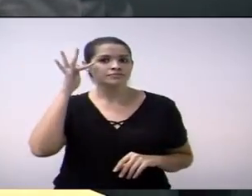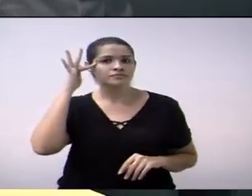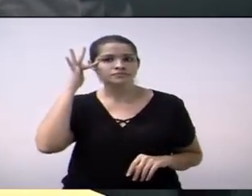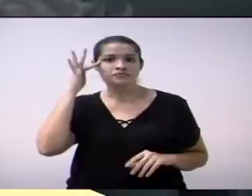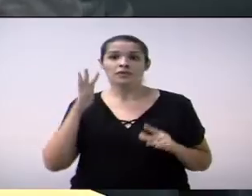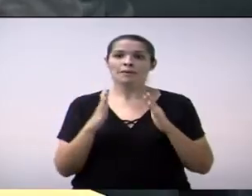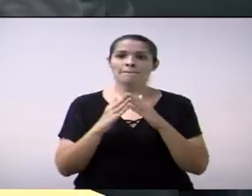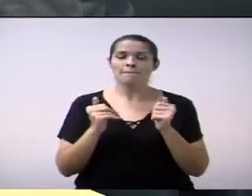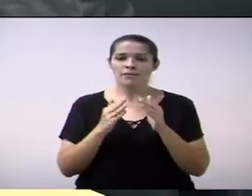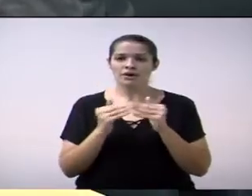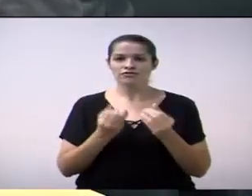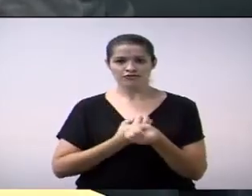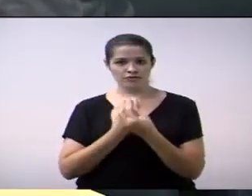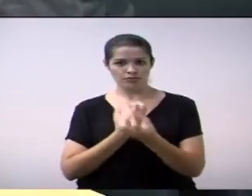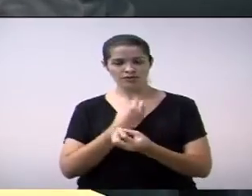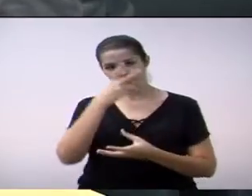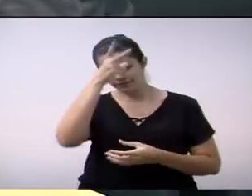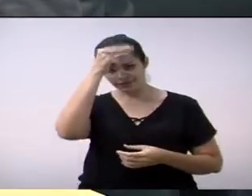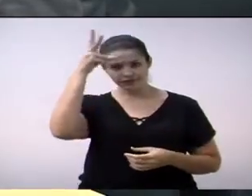ao Executivo.